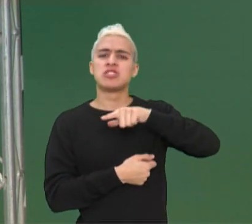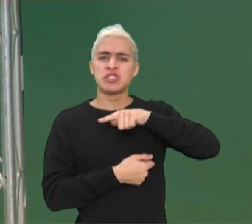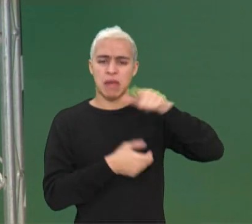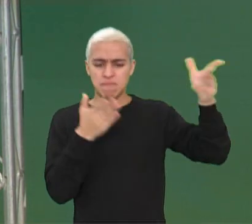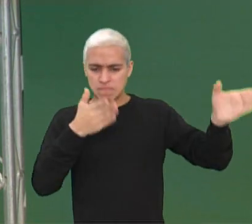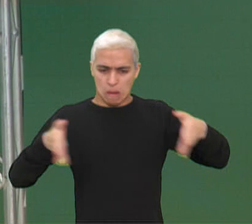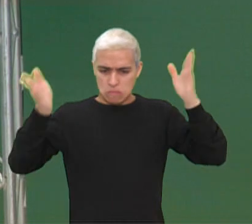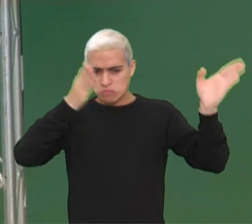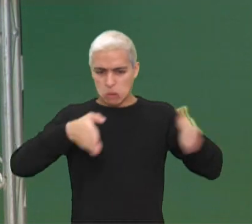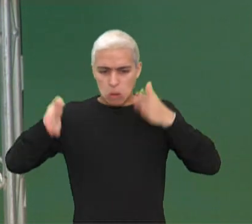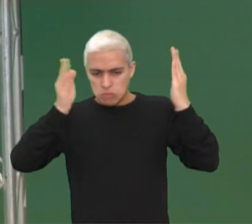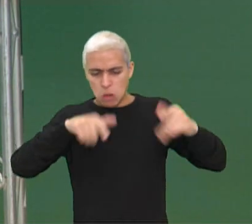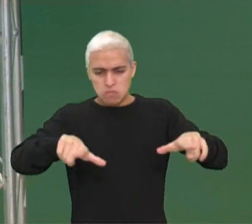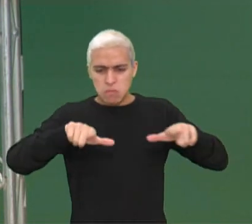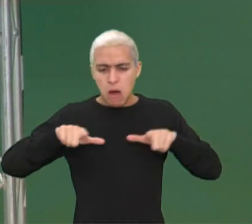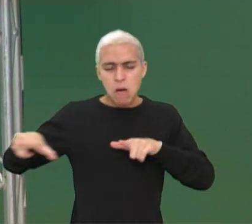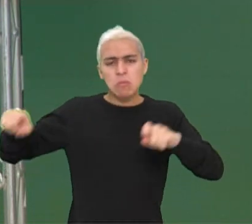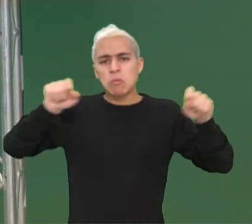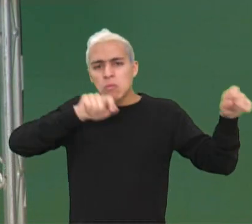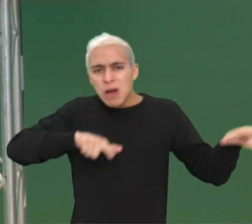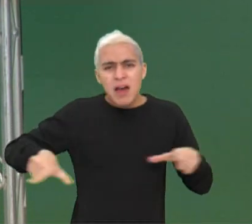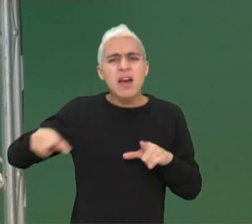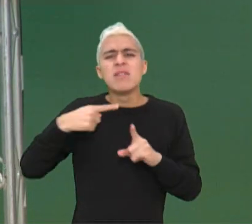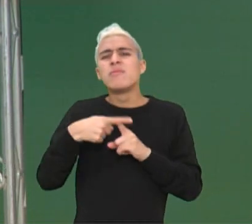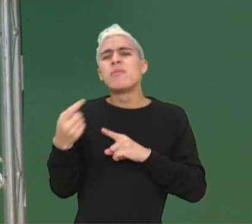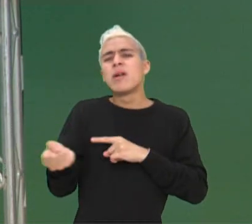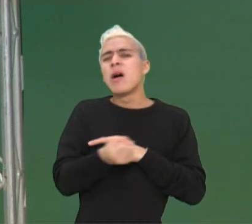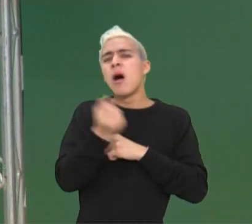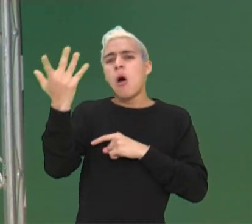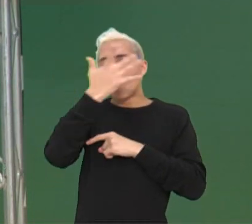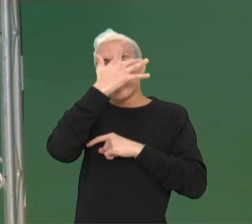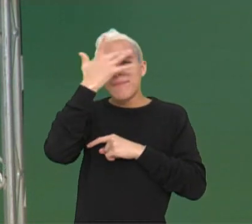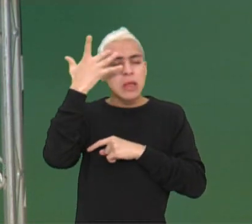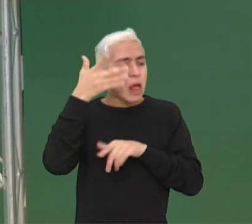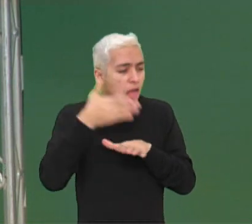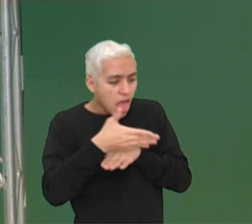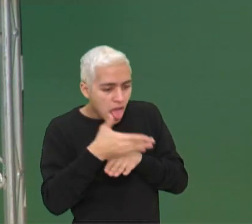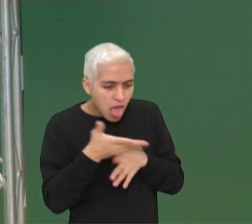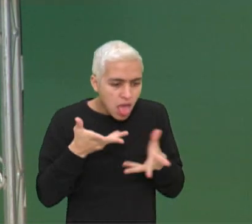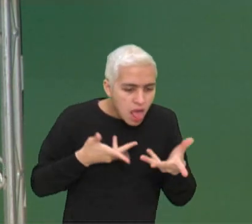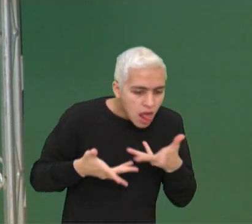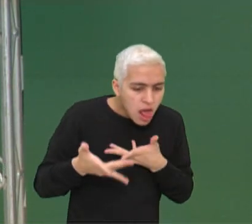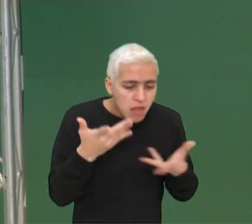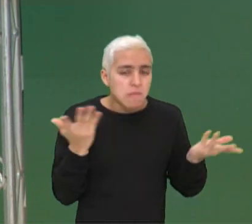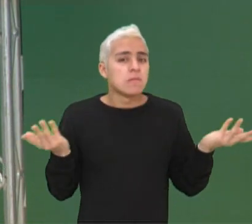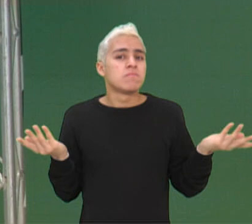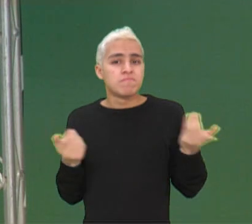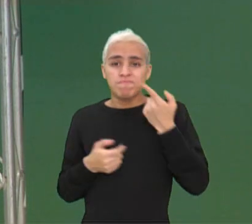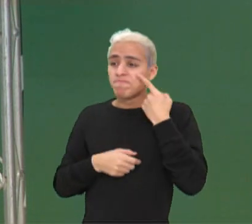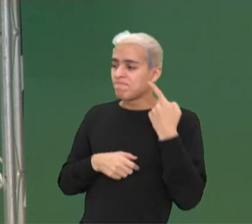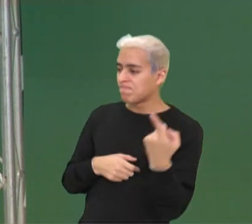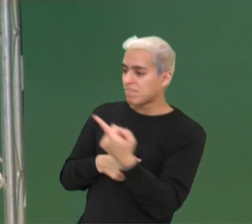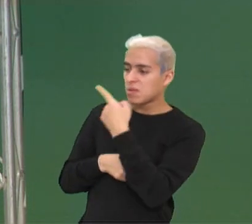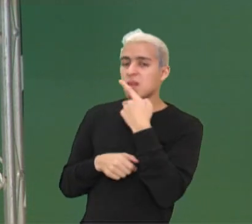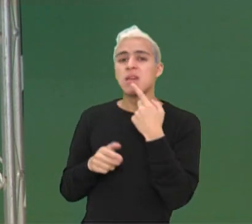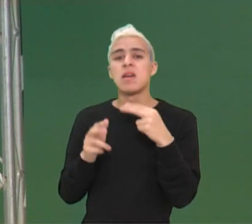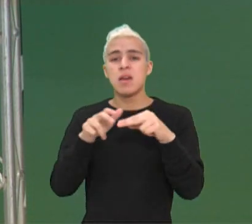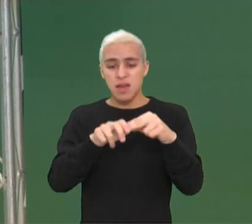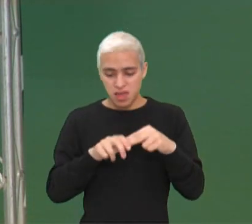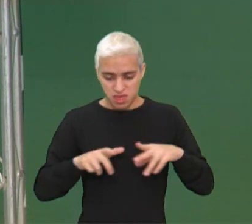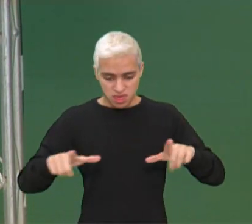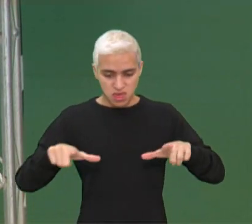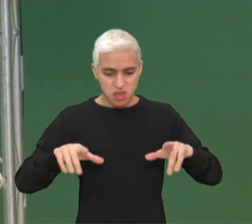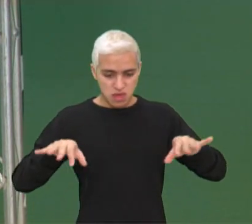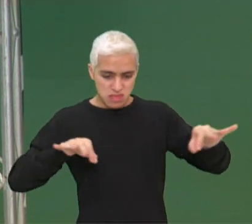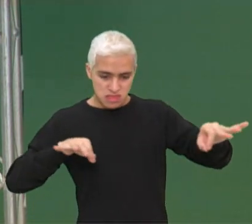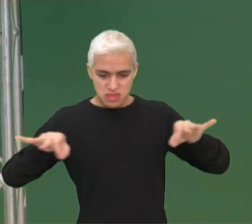que praticam esse jogo, né, mais, com mais frequência. Então a gente vê pelo design do tabuleiro,